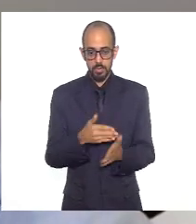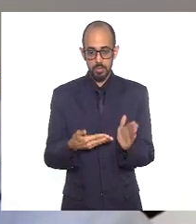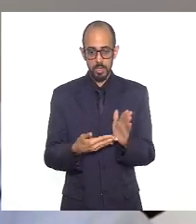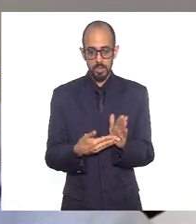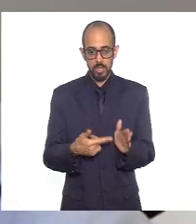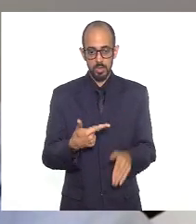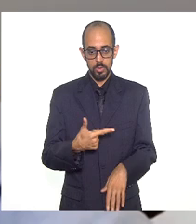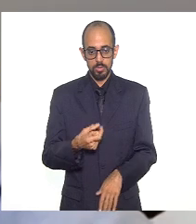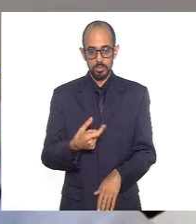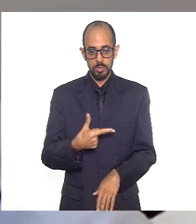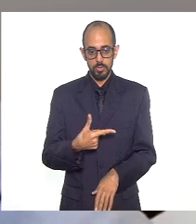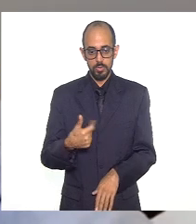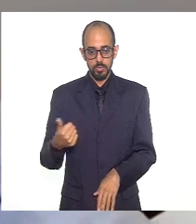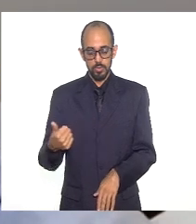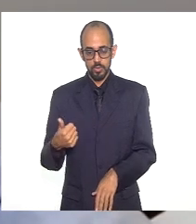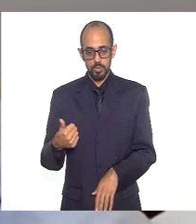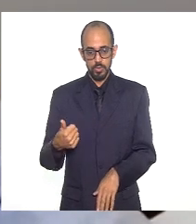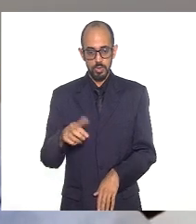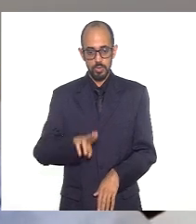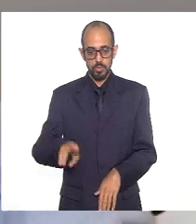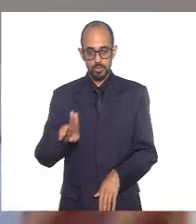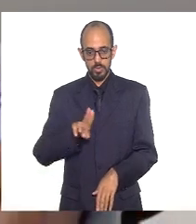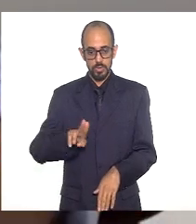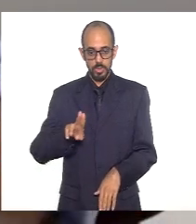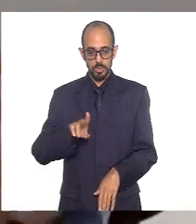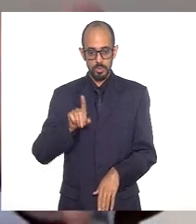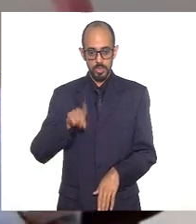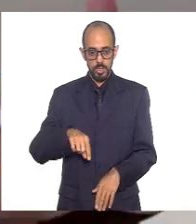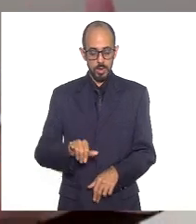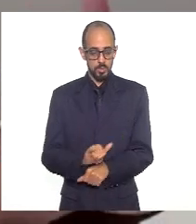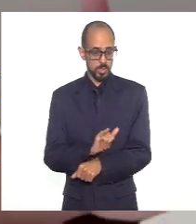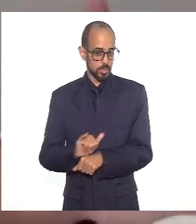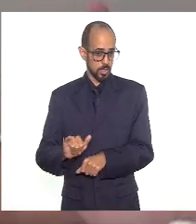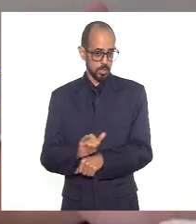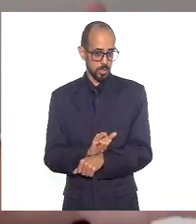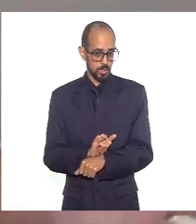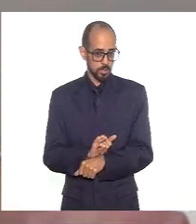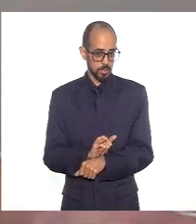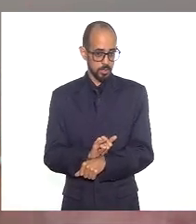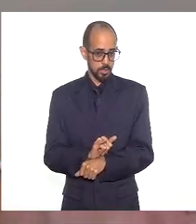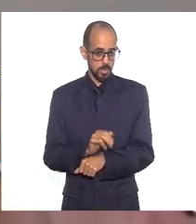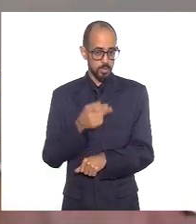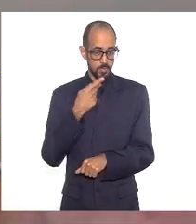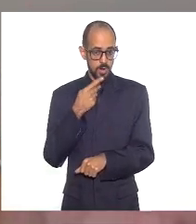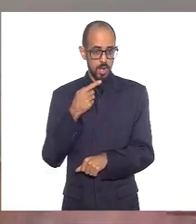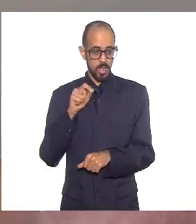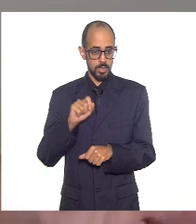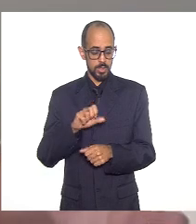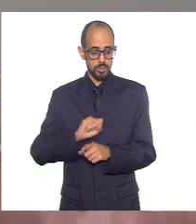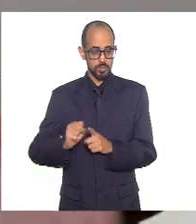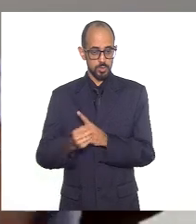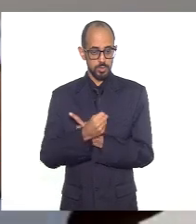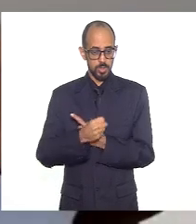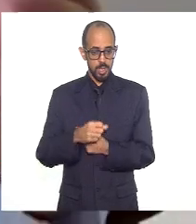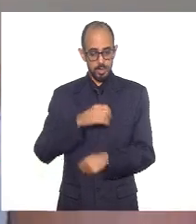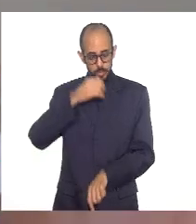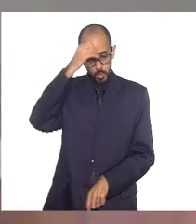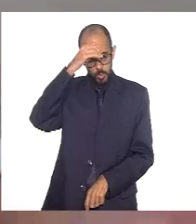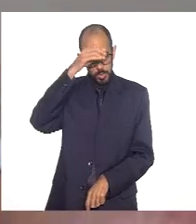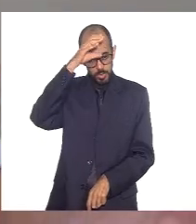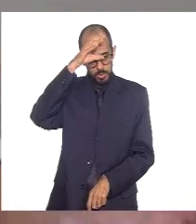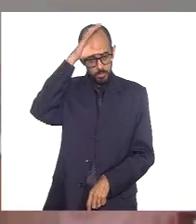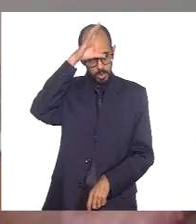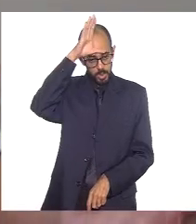2021, as universidades que são estratégicas. Fala-se tanto da sociedade do conhecimento, fala-se